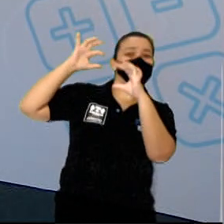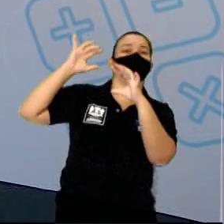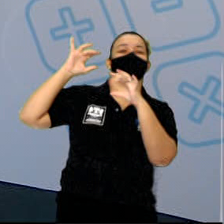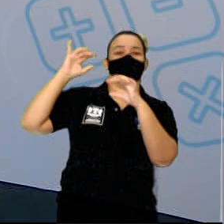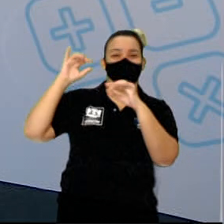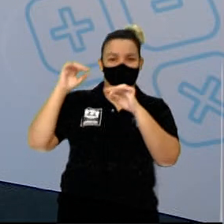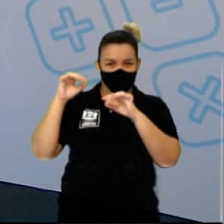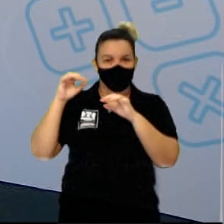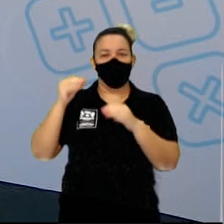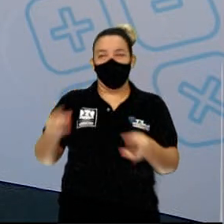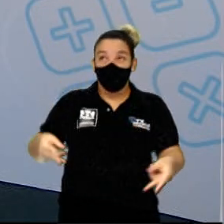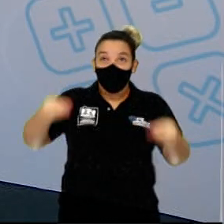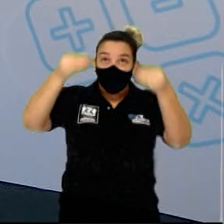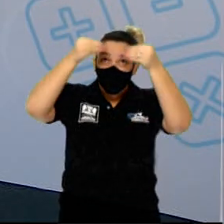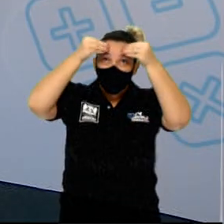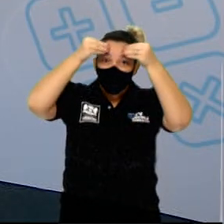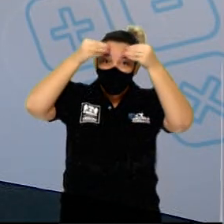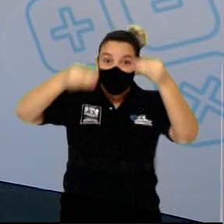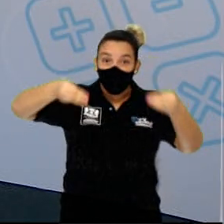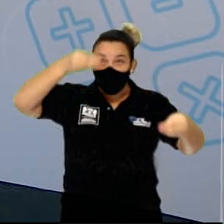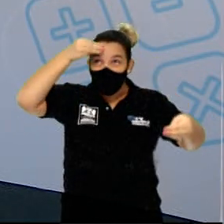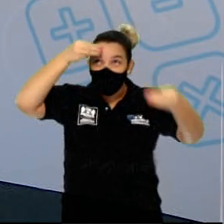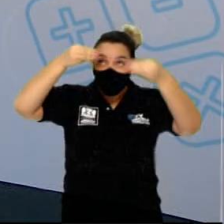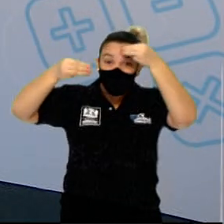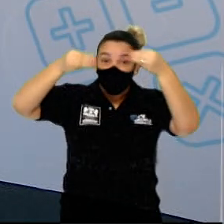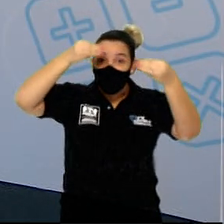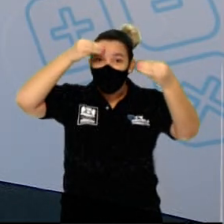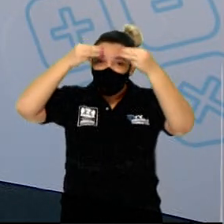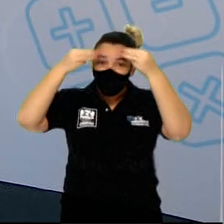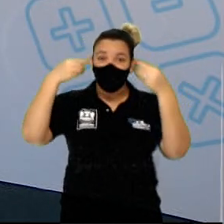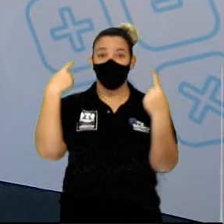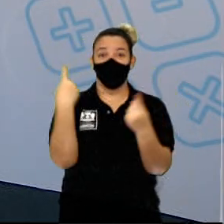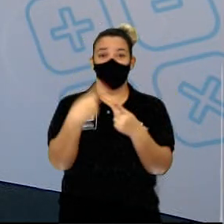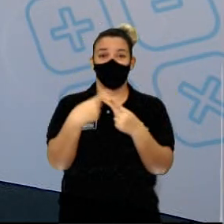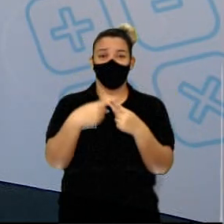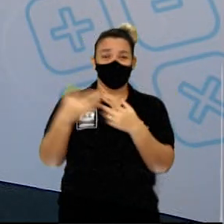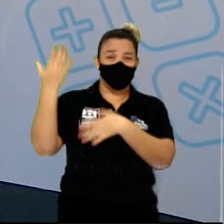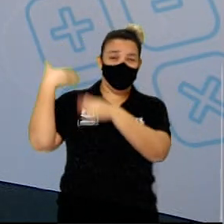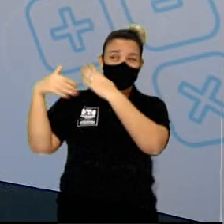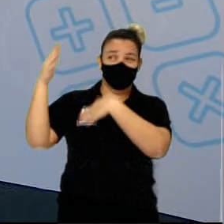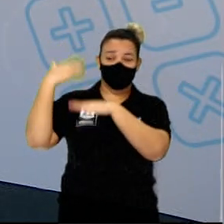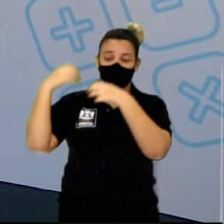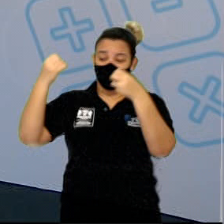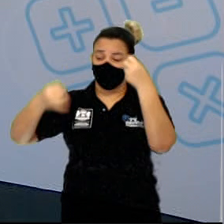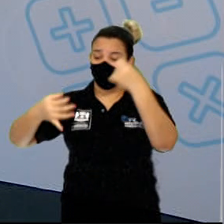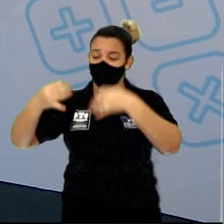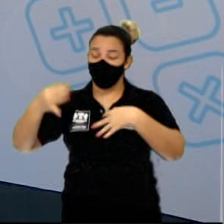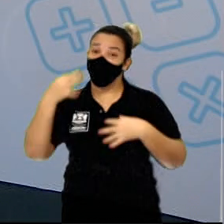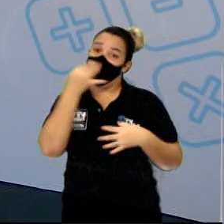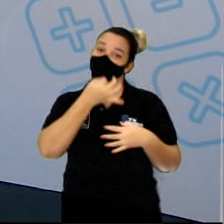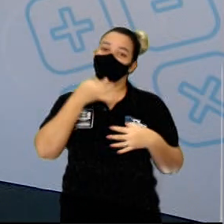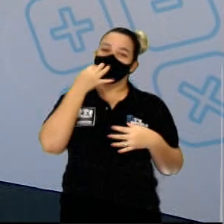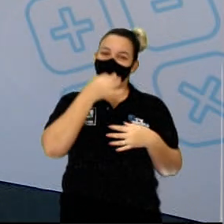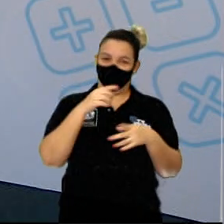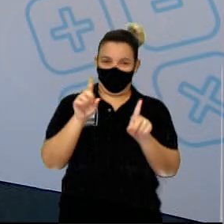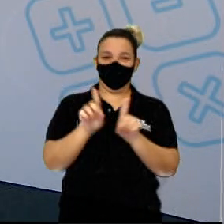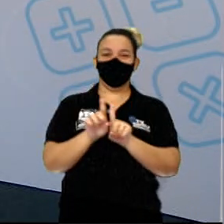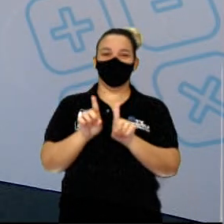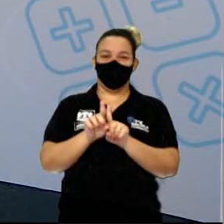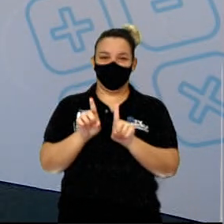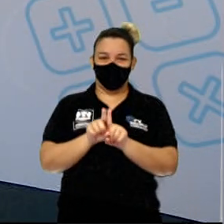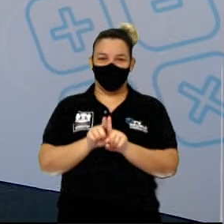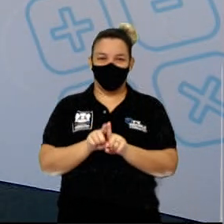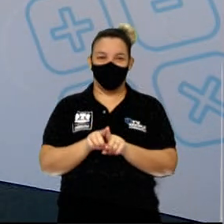a memorização dessas histórias, já que elas eram muito contadas oralmente, né? E o uso de uma figura de linguagem chamada